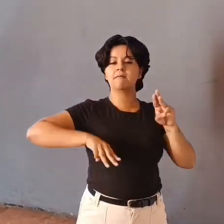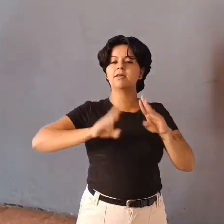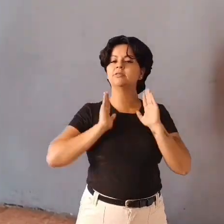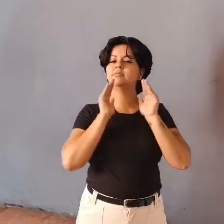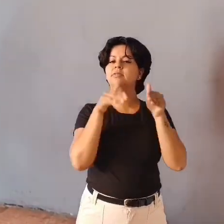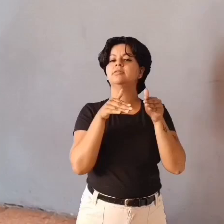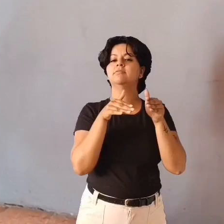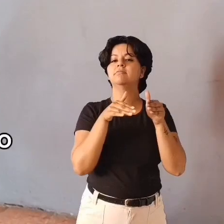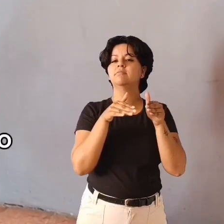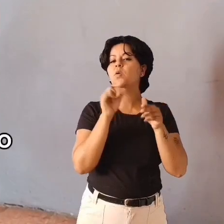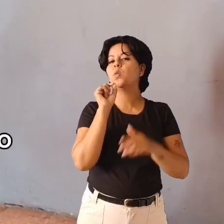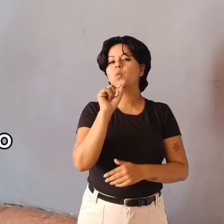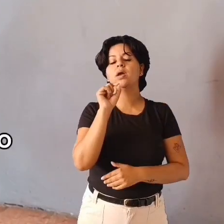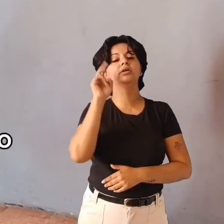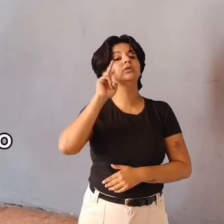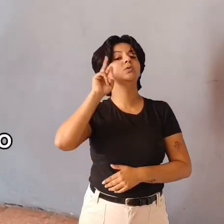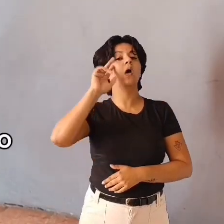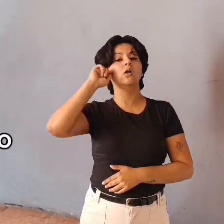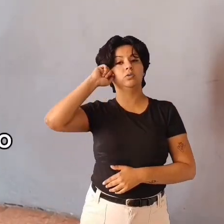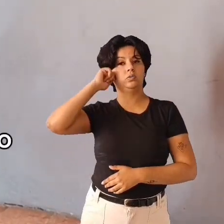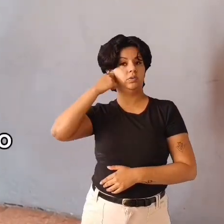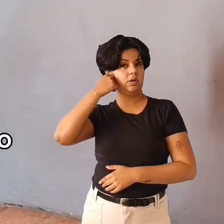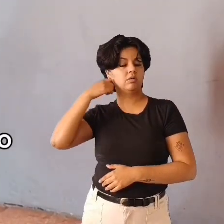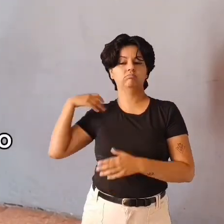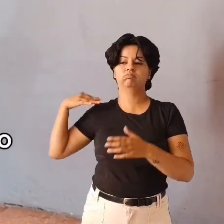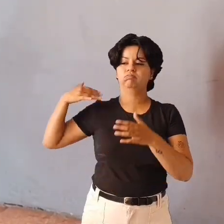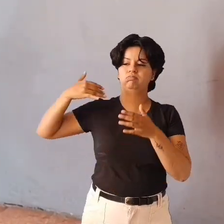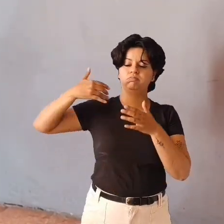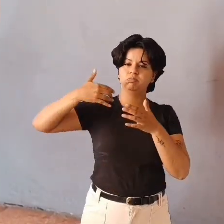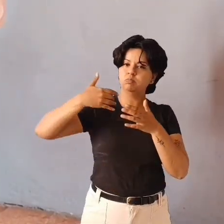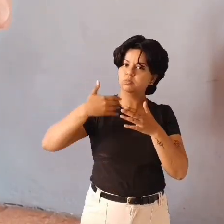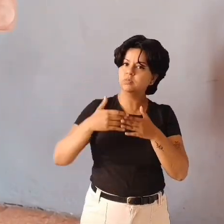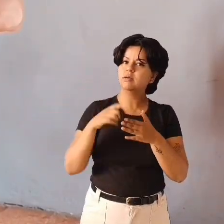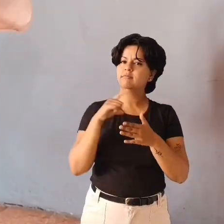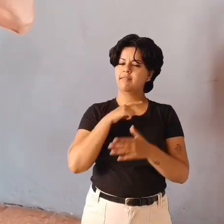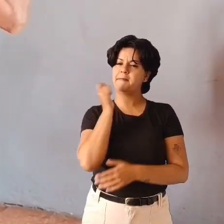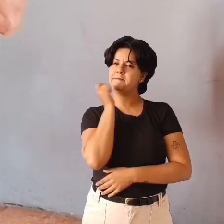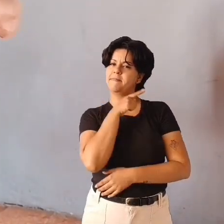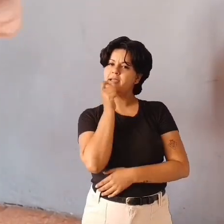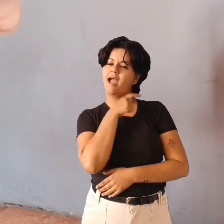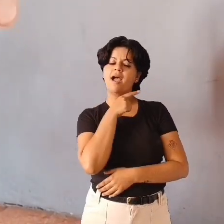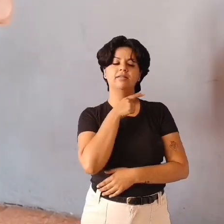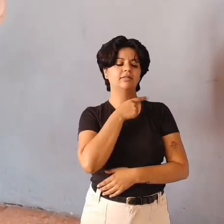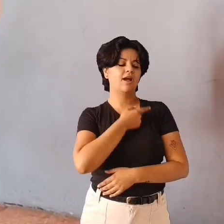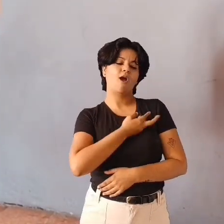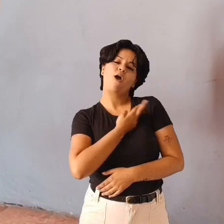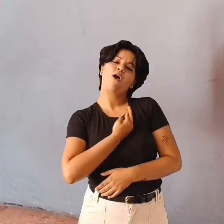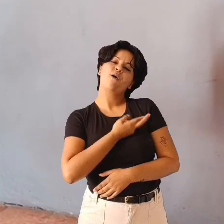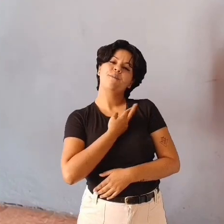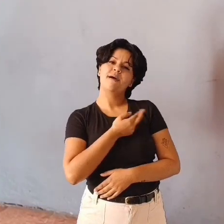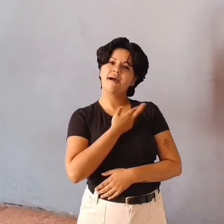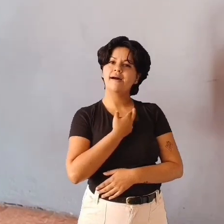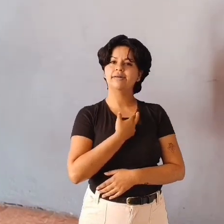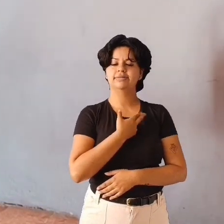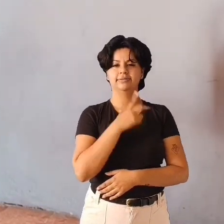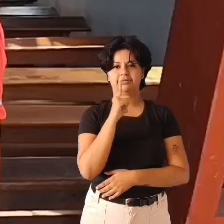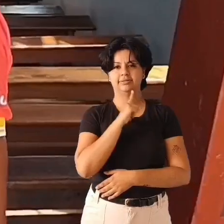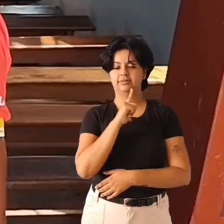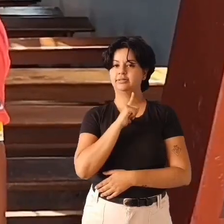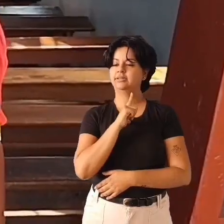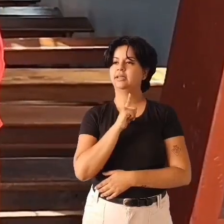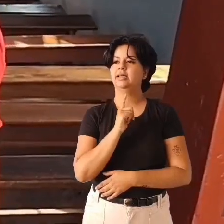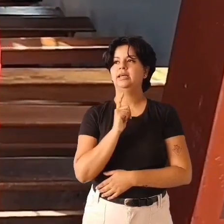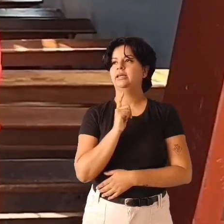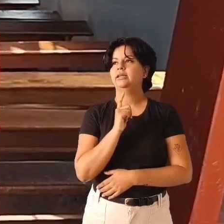marabaixo, elas são voltadas justamente a essa questão da história do negro. Nós temos comédia, nós temos